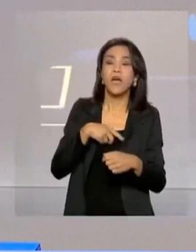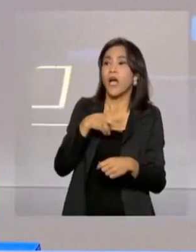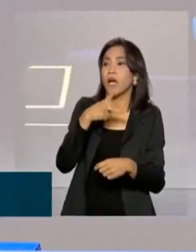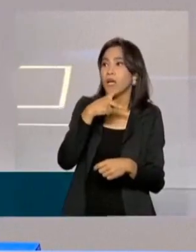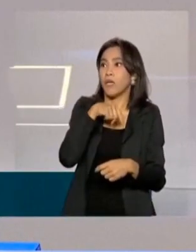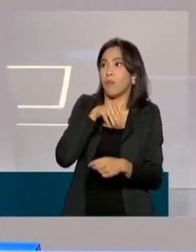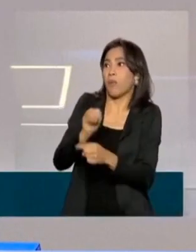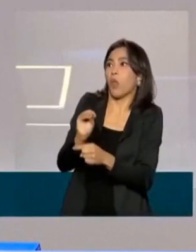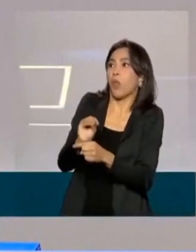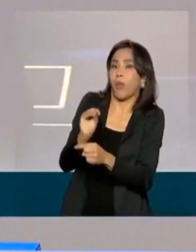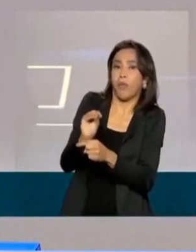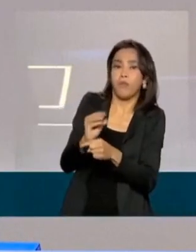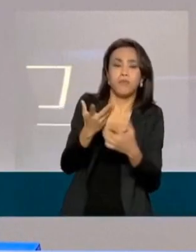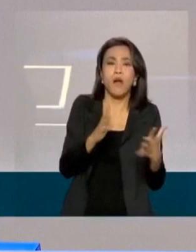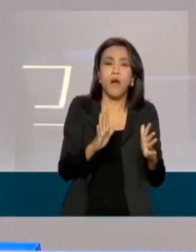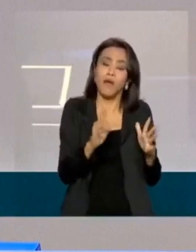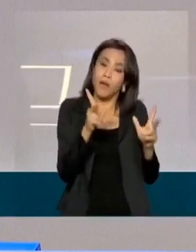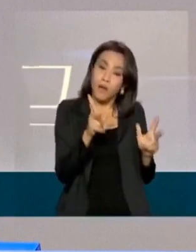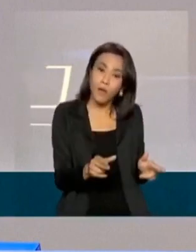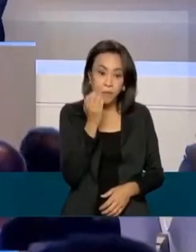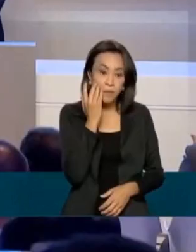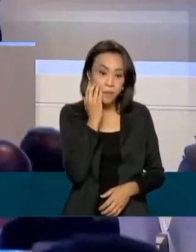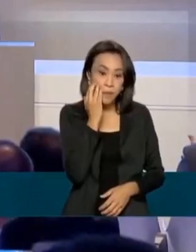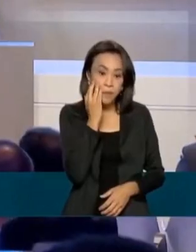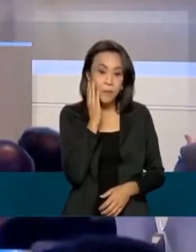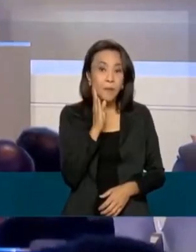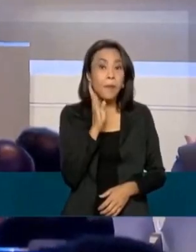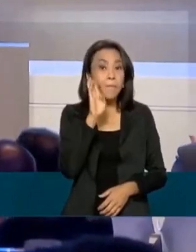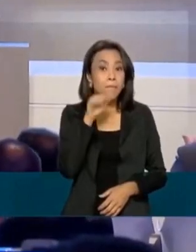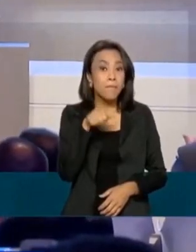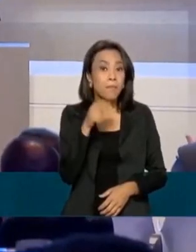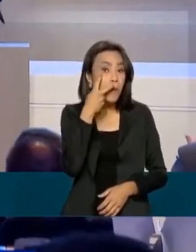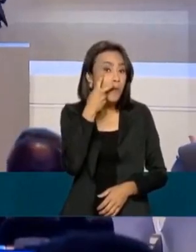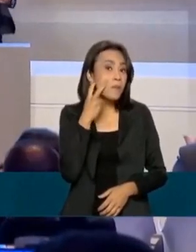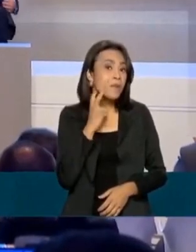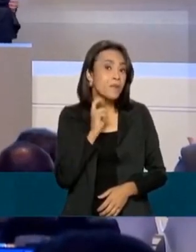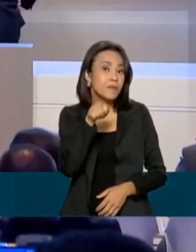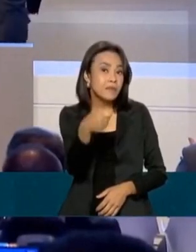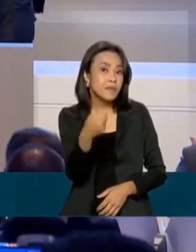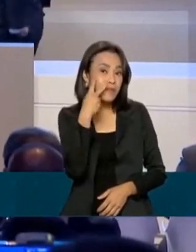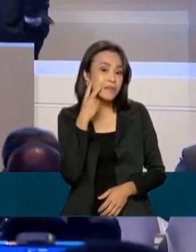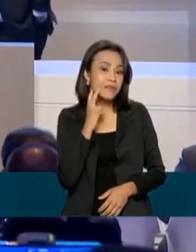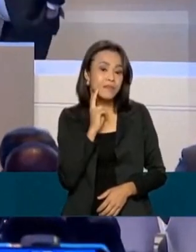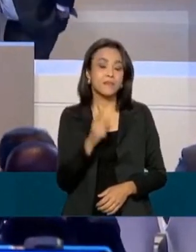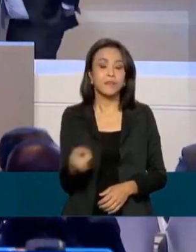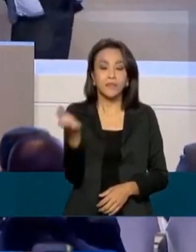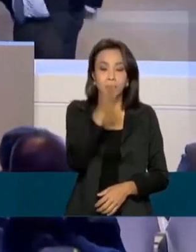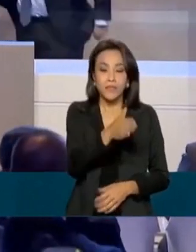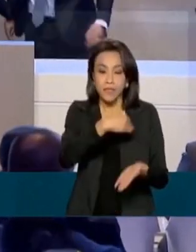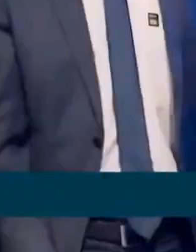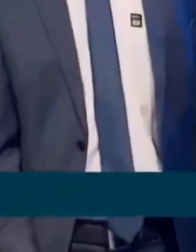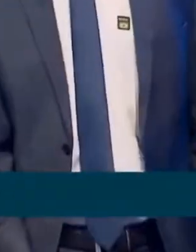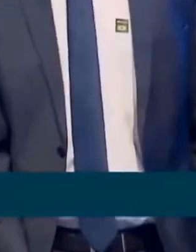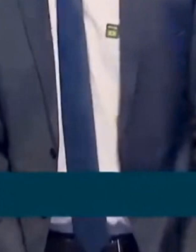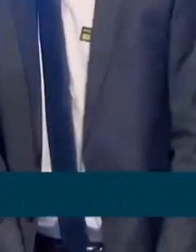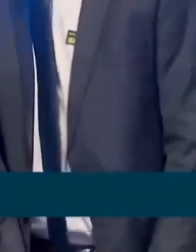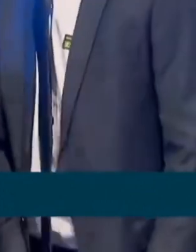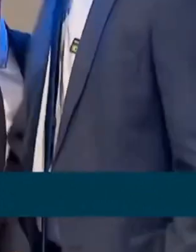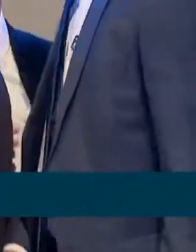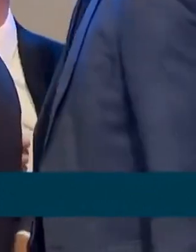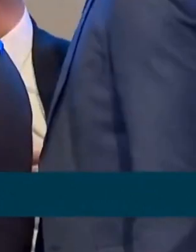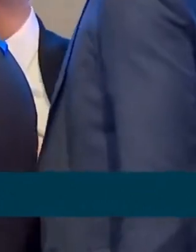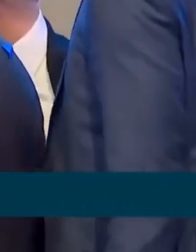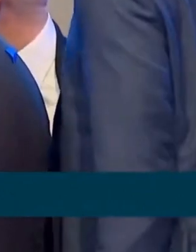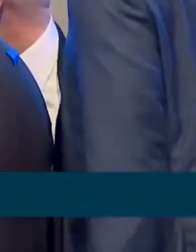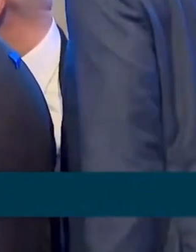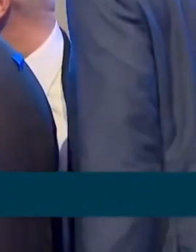do Estado, que estava começando a ficar detrimental. A cerimônia celebrou a oferta de ações da Eletrobras, a maior empresa do setor elétrico da